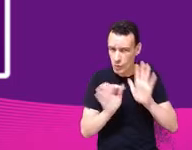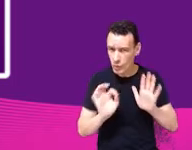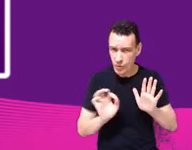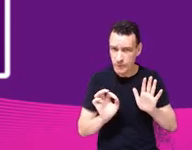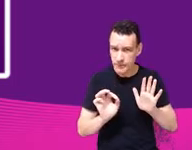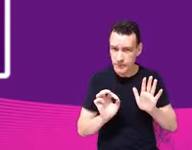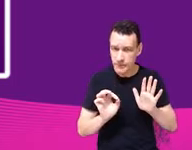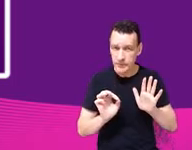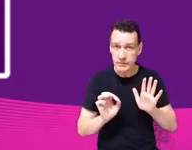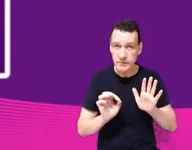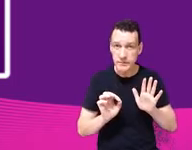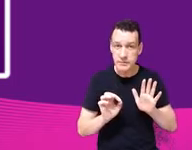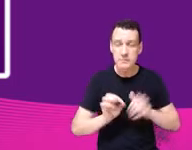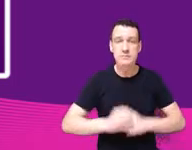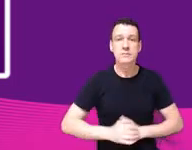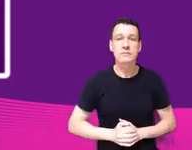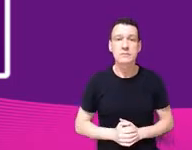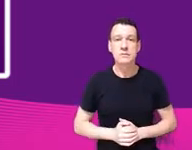Alô?